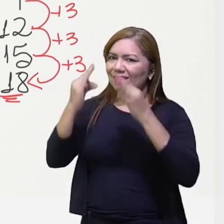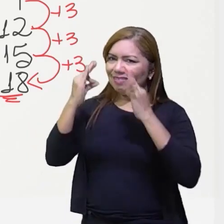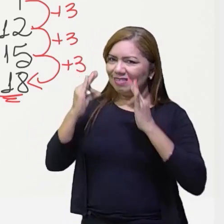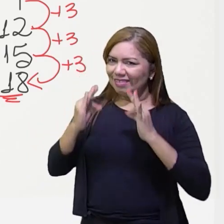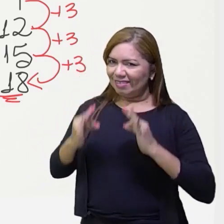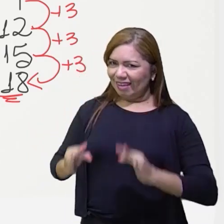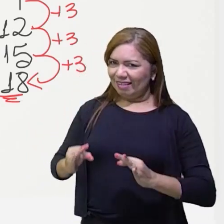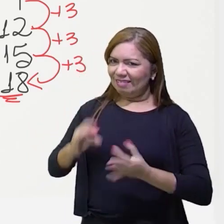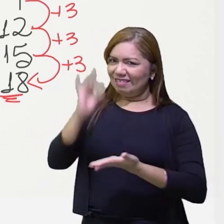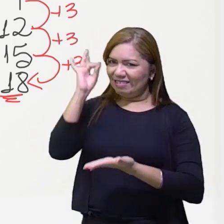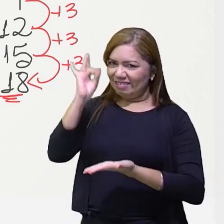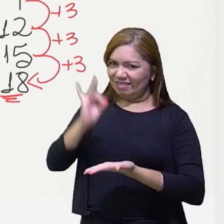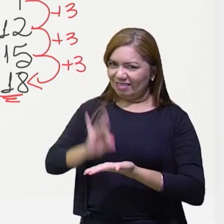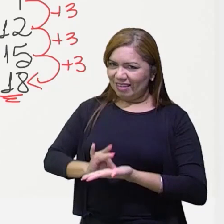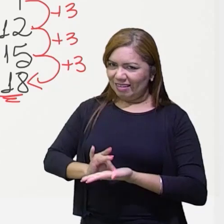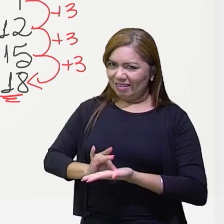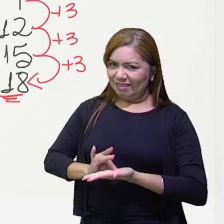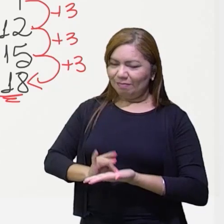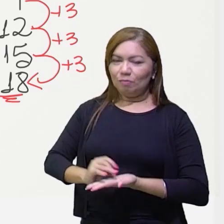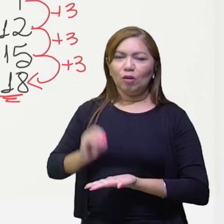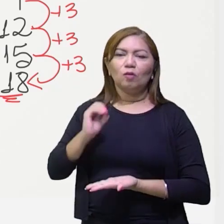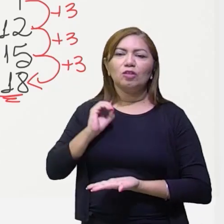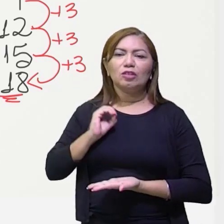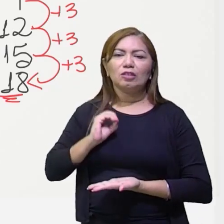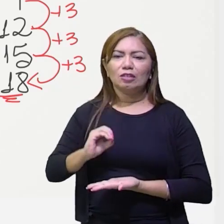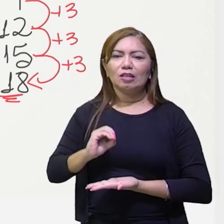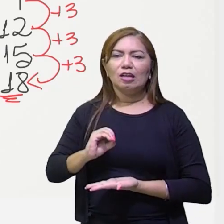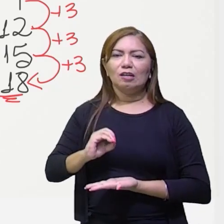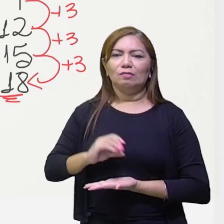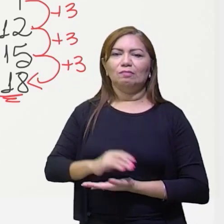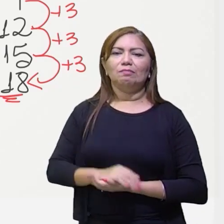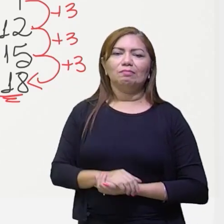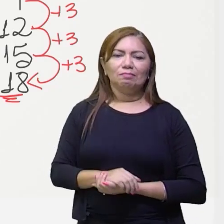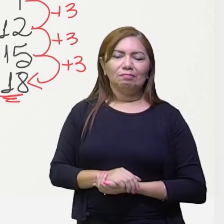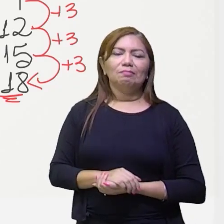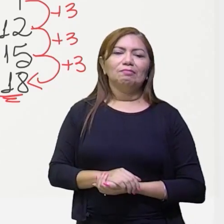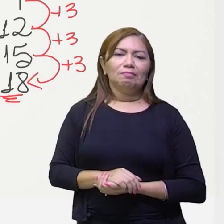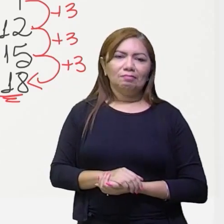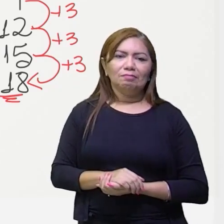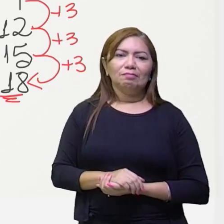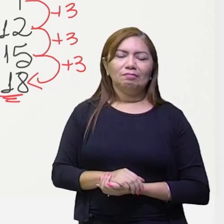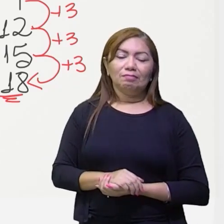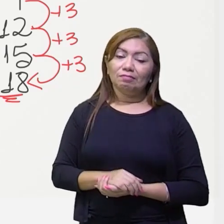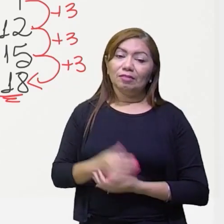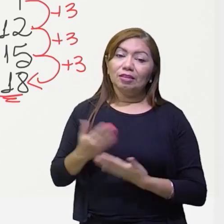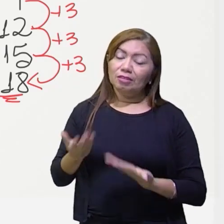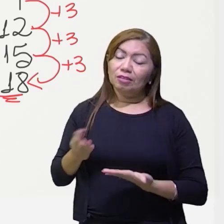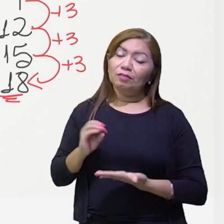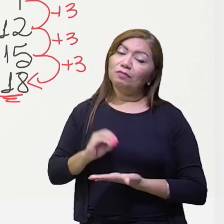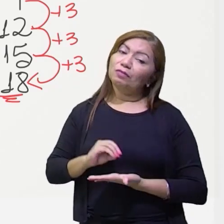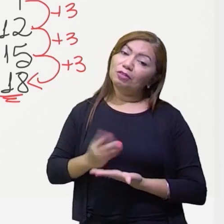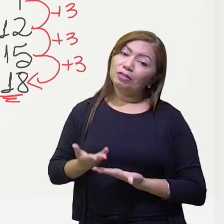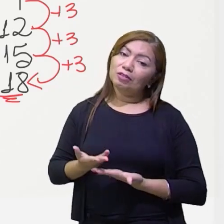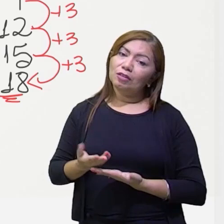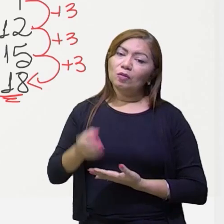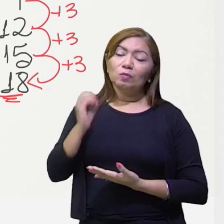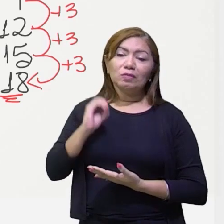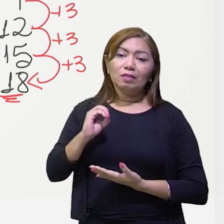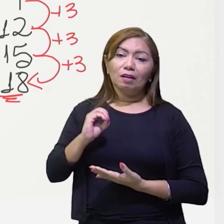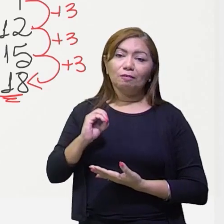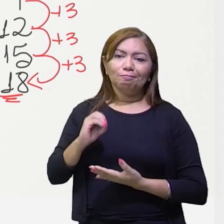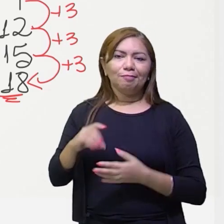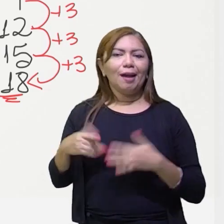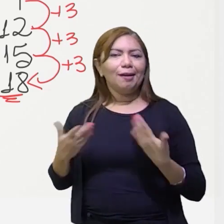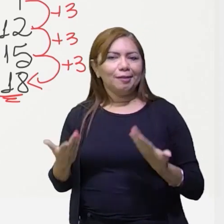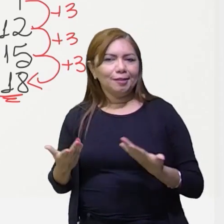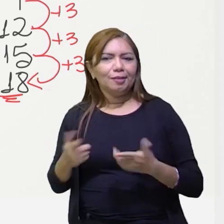exata, professor? Porque o resto dela é igual a quanto? Zero. E se não fosse resto zero, professor? Aí seria uma divisão